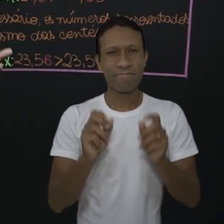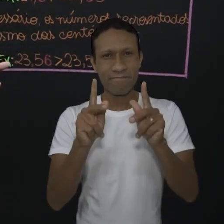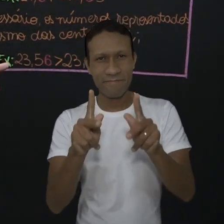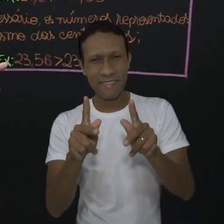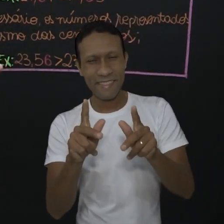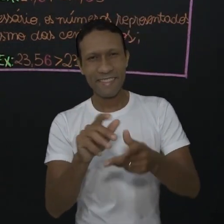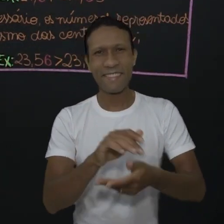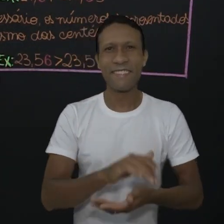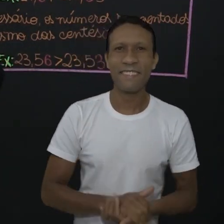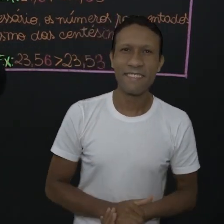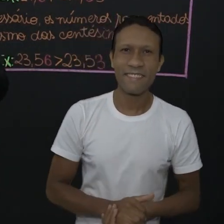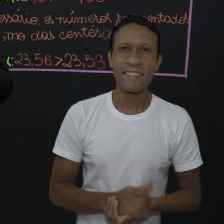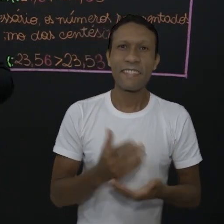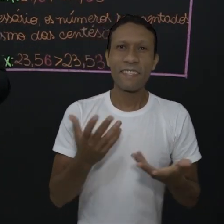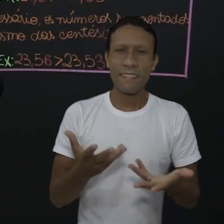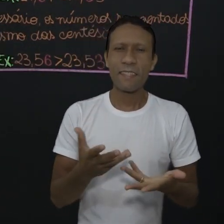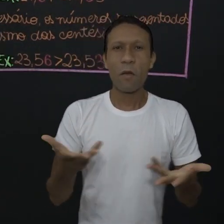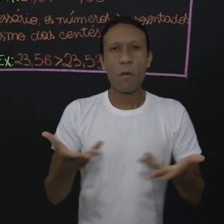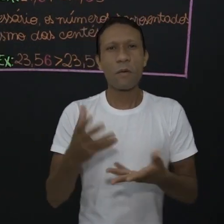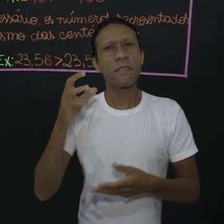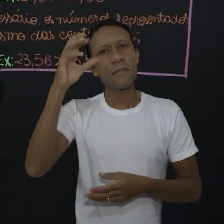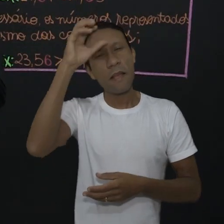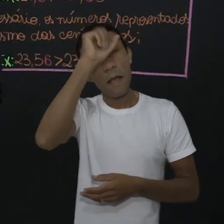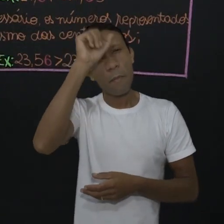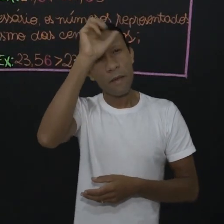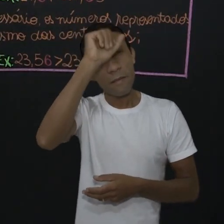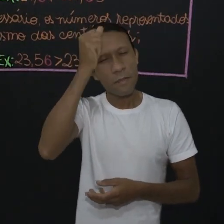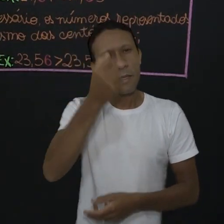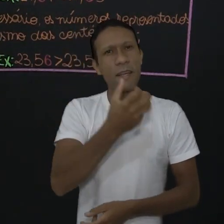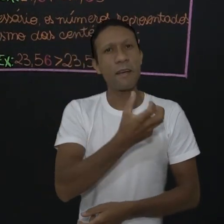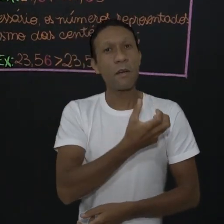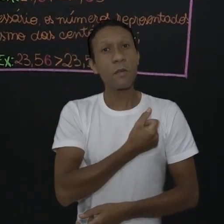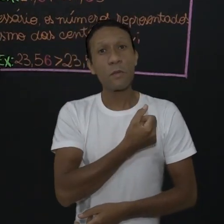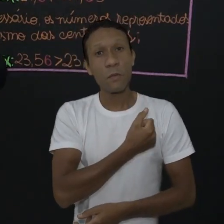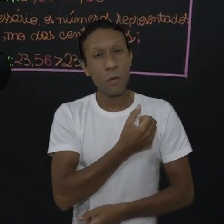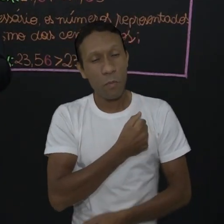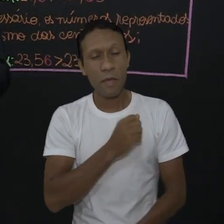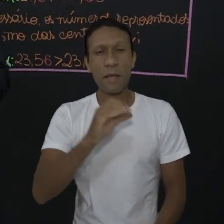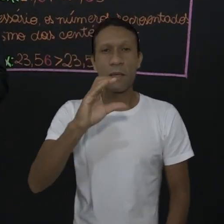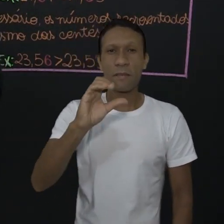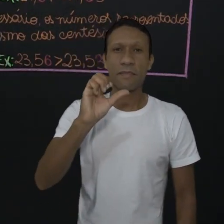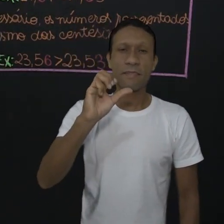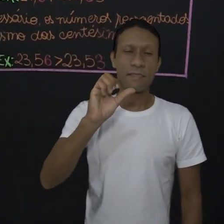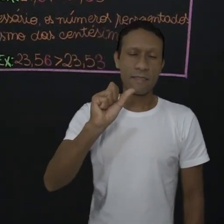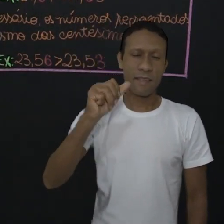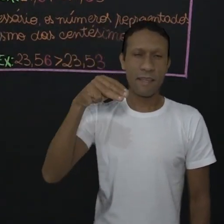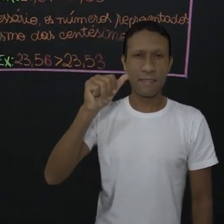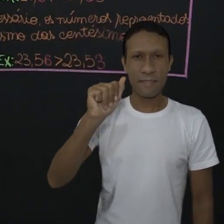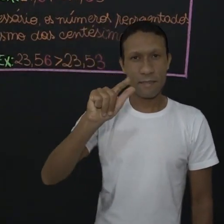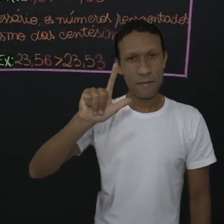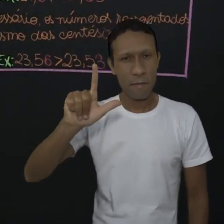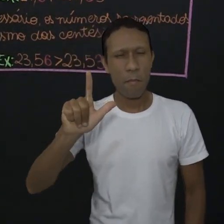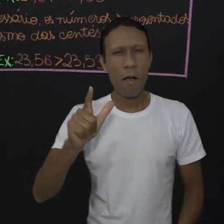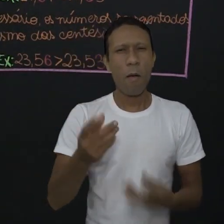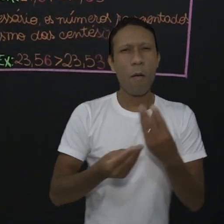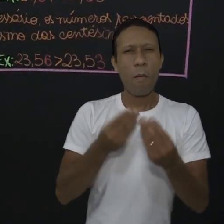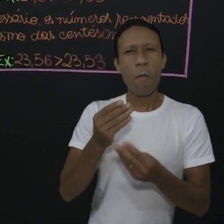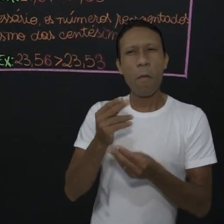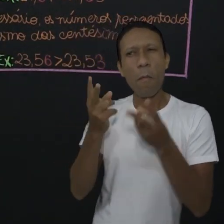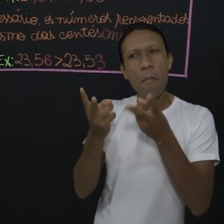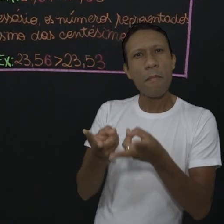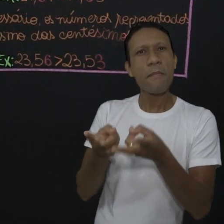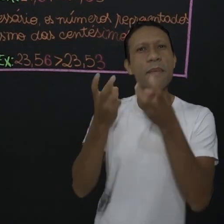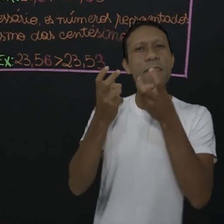23,53. Legal, pessoal? Então, nesta nossa aula, nós aprendemos o que são números decimais, como reconhecer